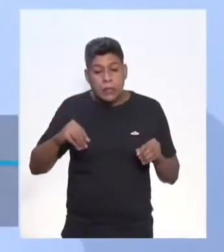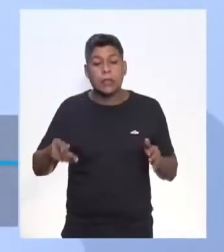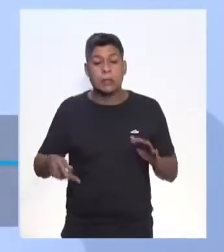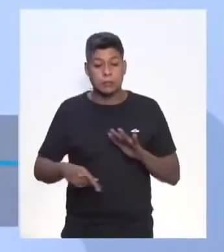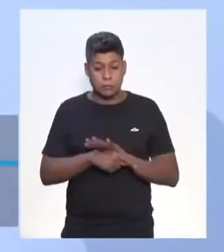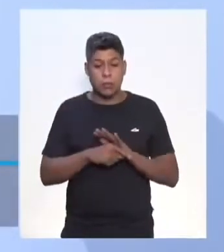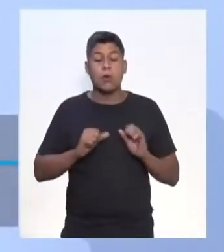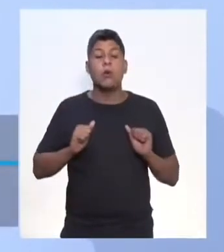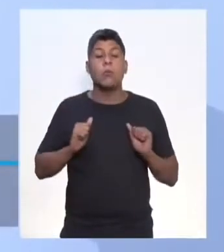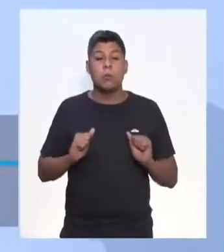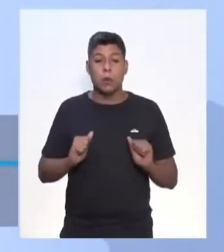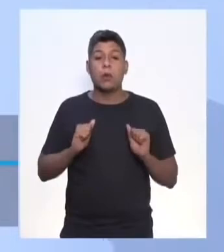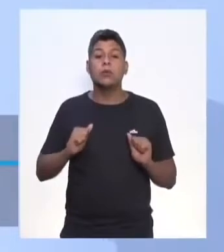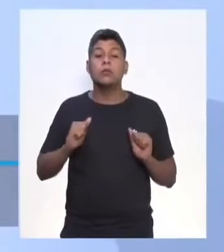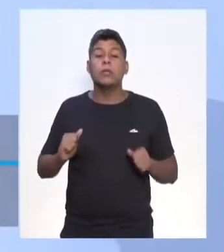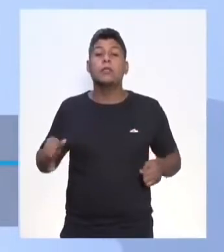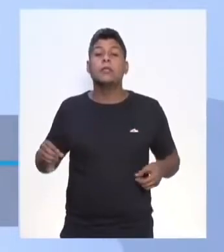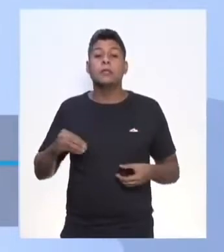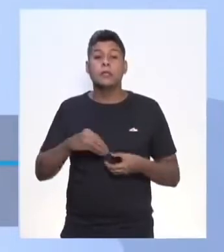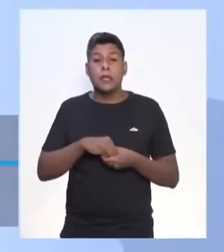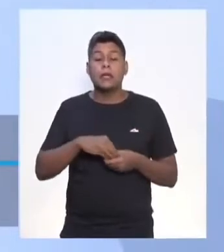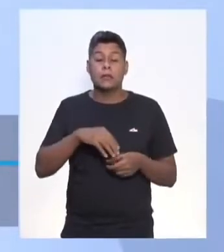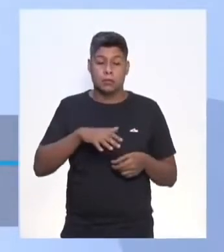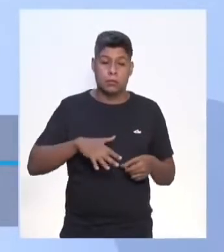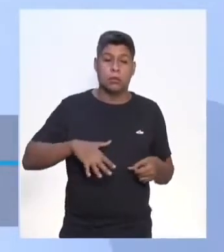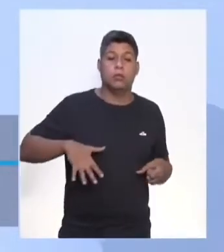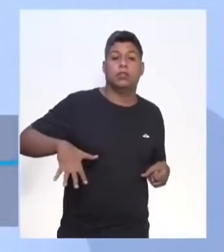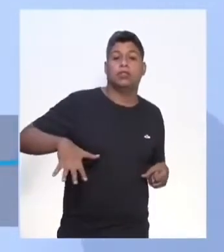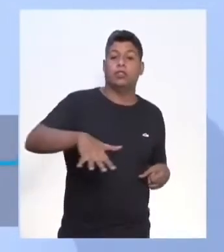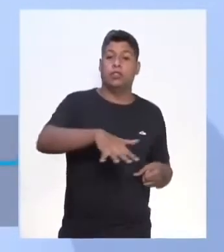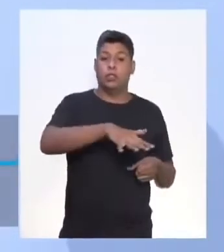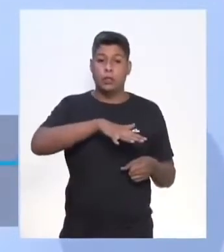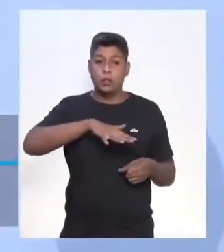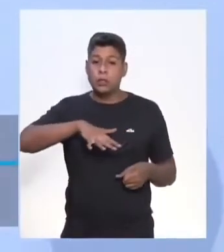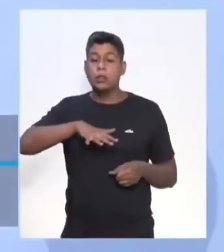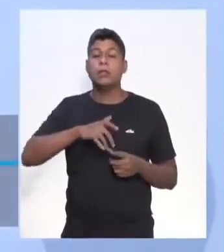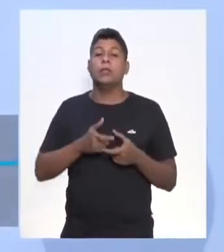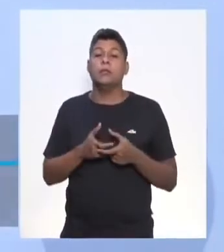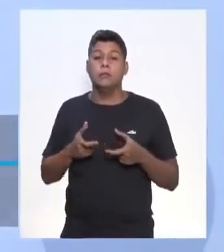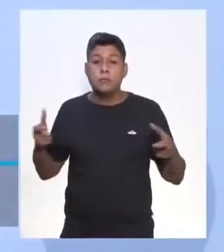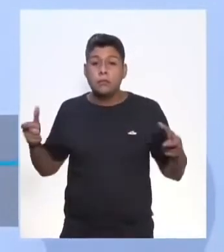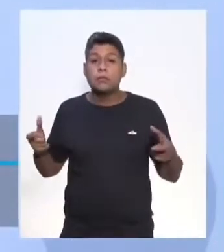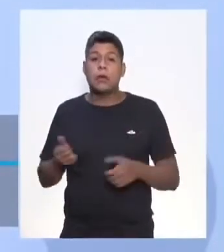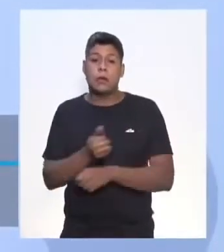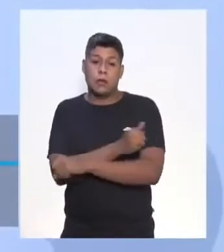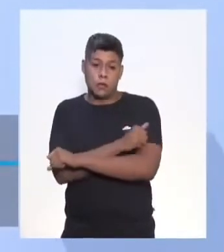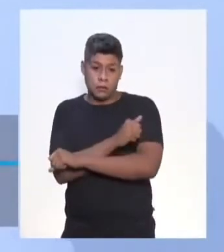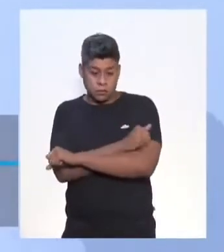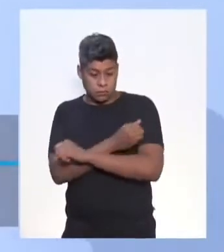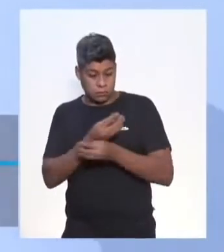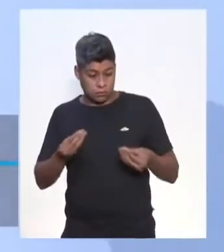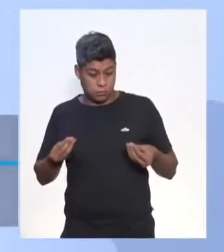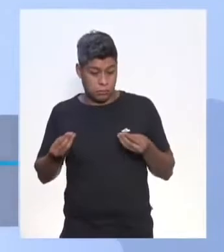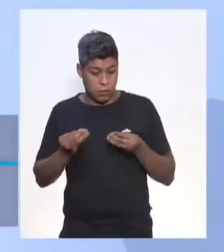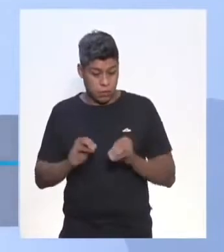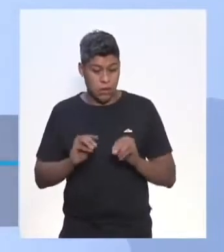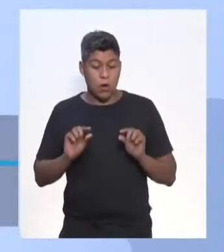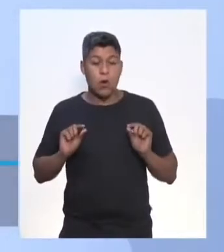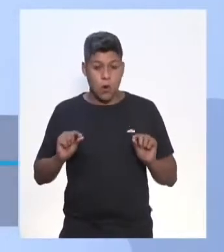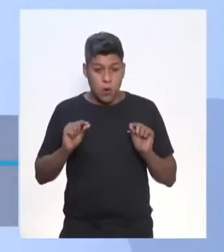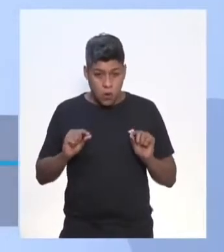o poder ali dentro das suas regiões. E uma boa parte aqui dos estudantes estão colocando